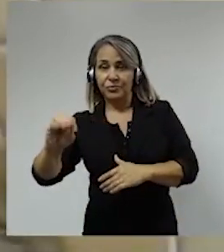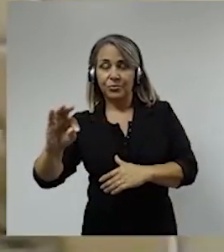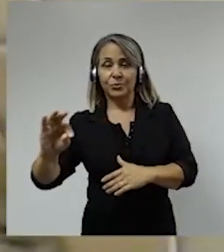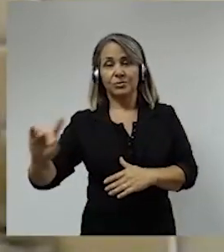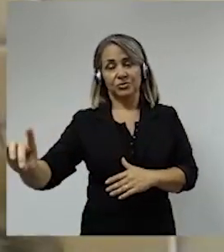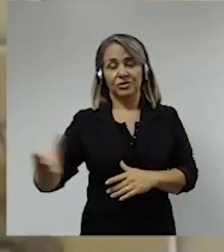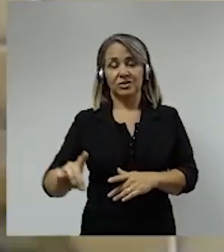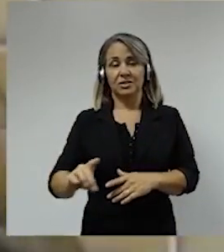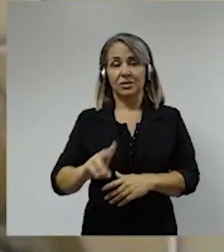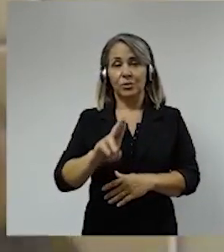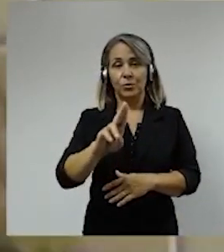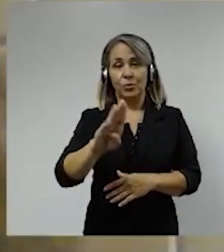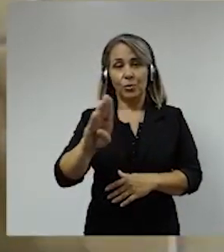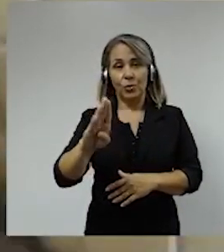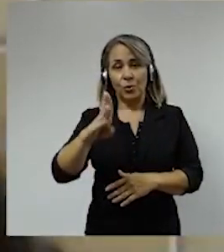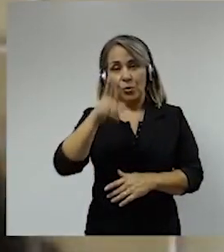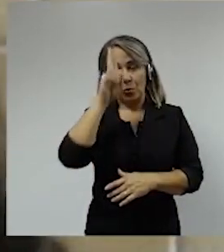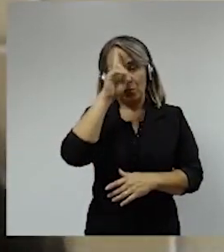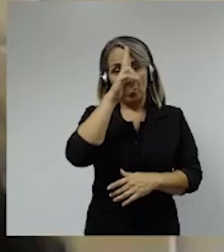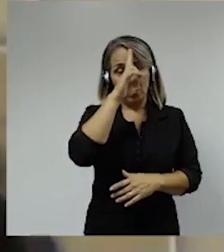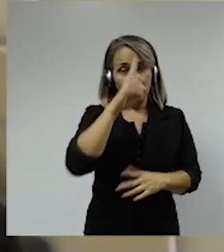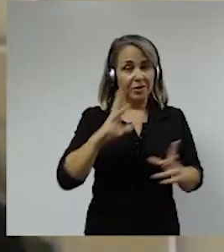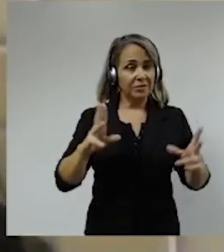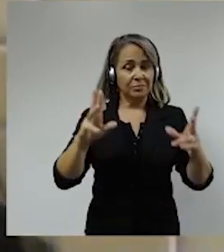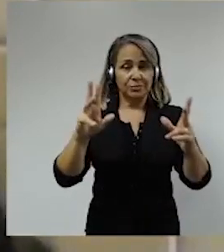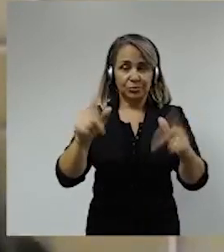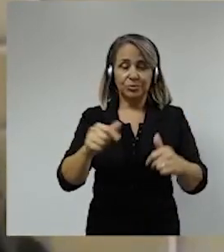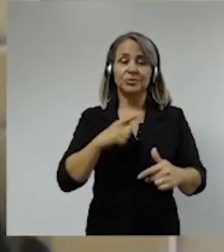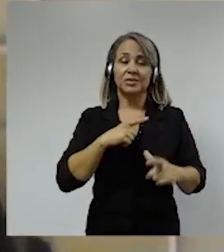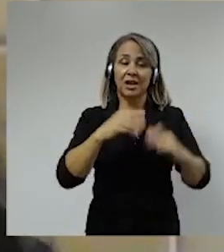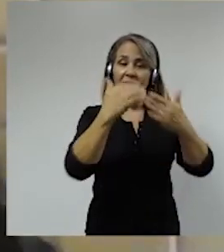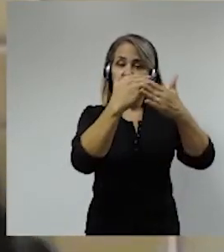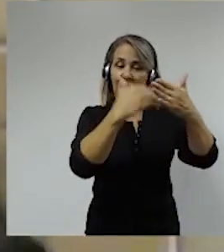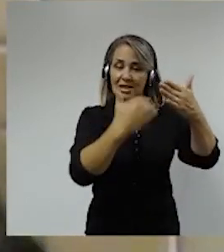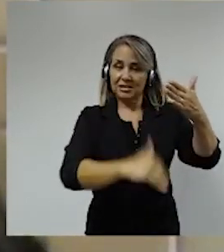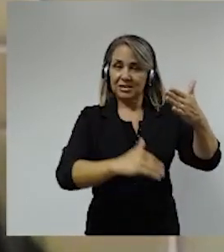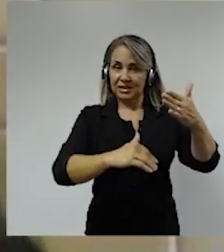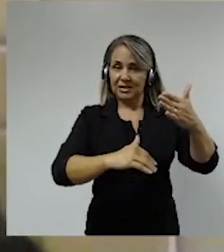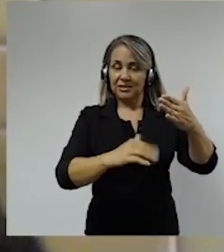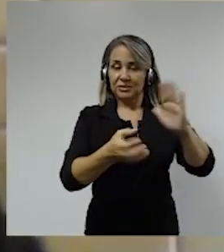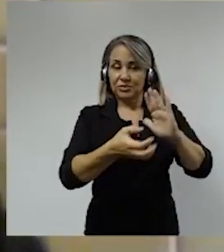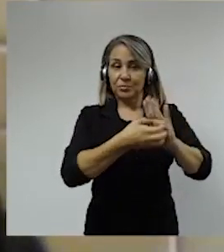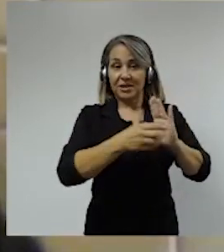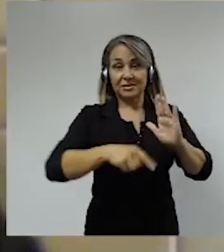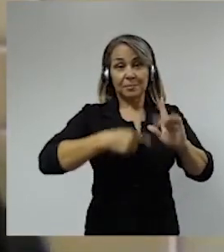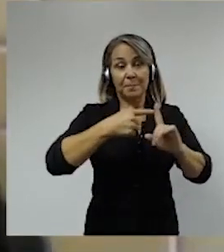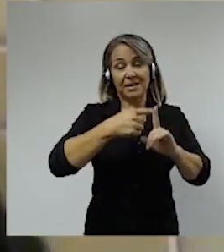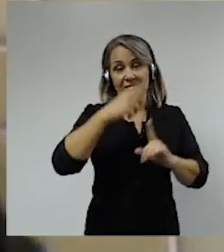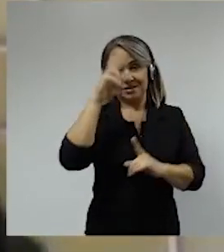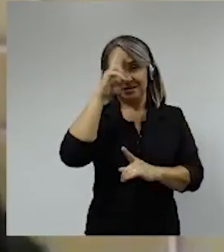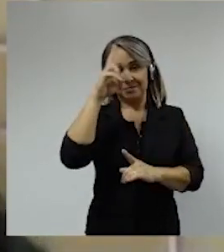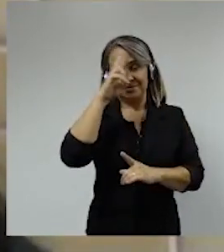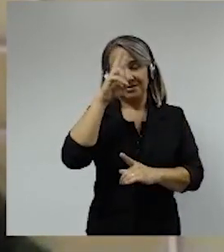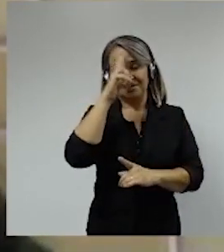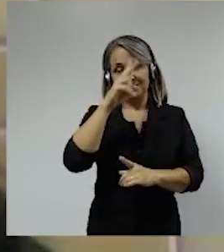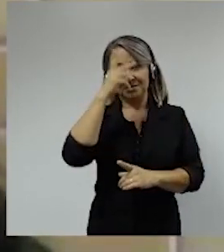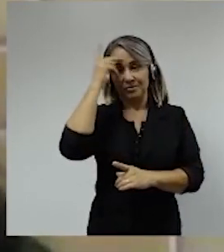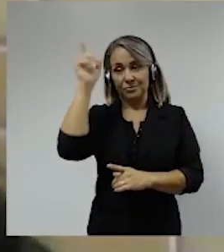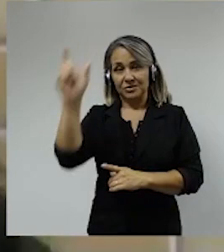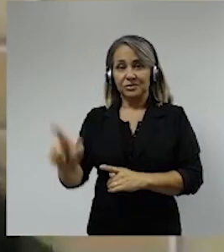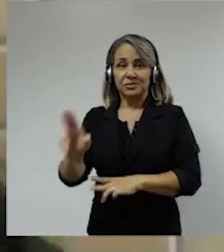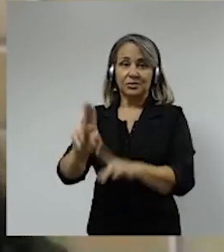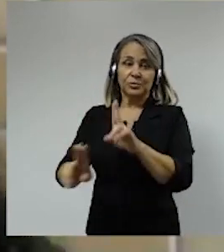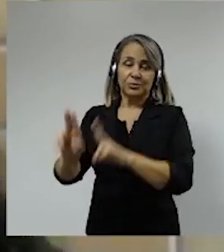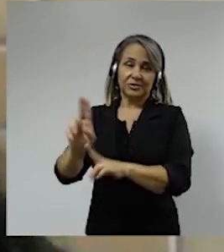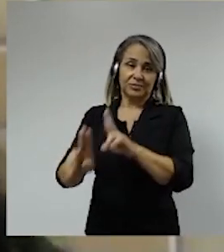Eats, Rappi, todos eles estão naquela lista das marcas mais lembradas pelo consumidor, falando sobre essas redes de